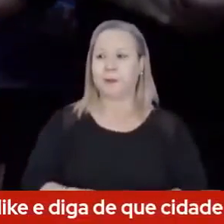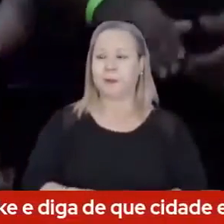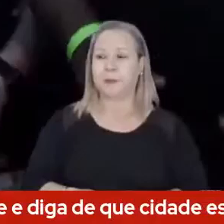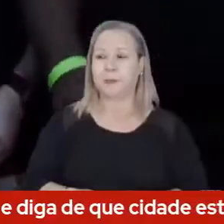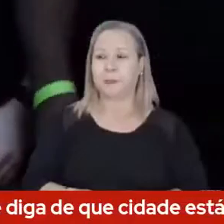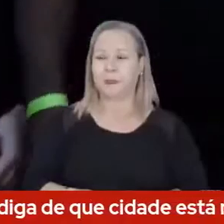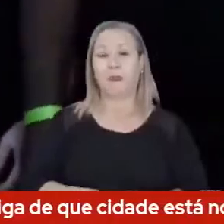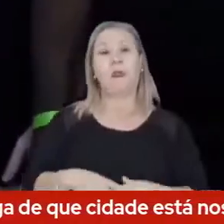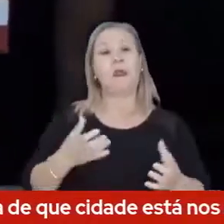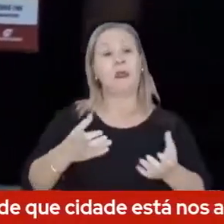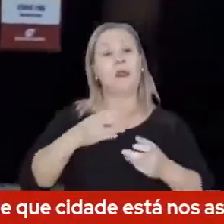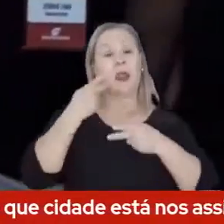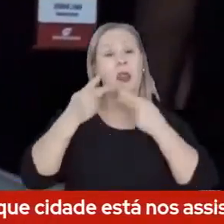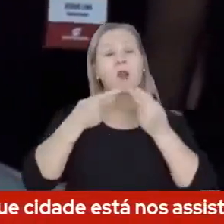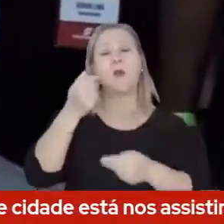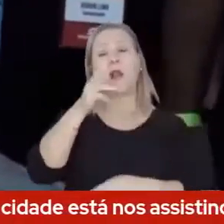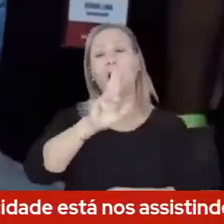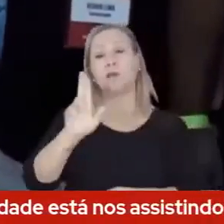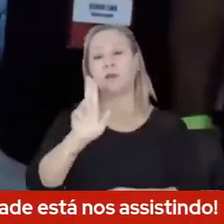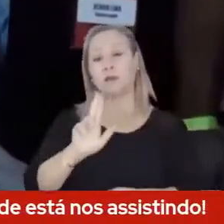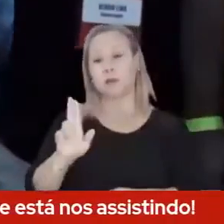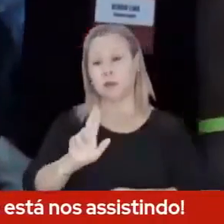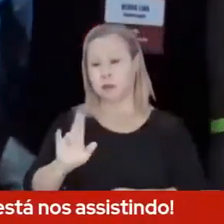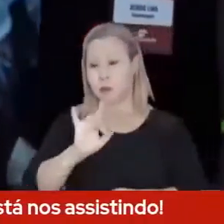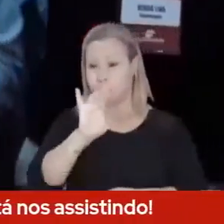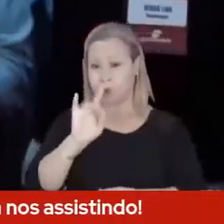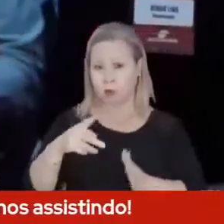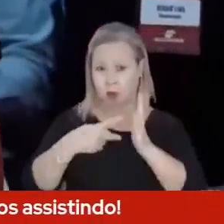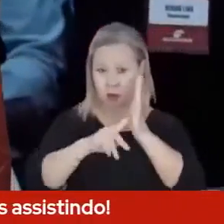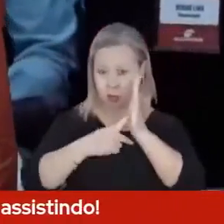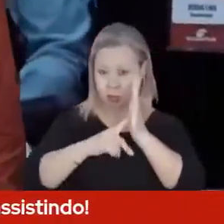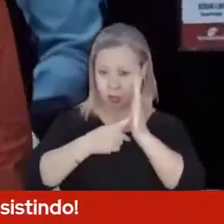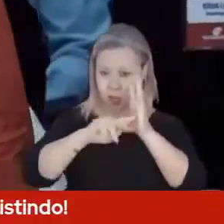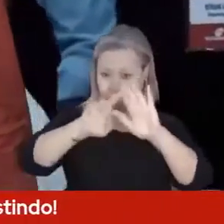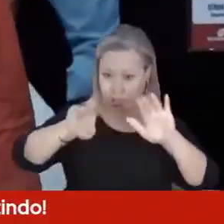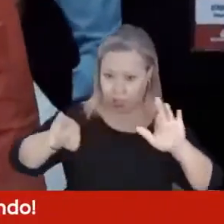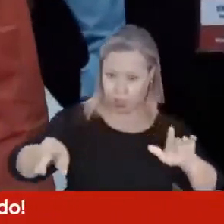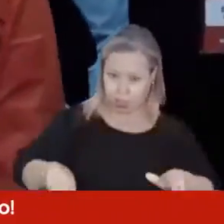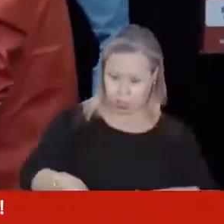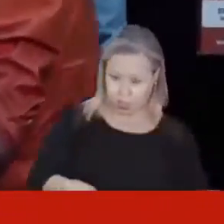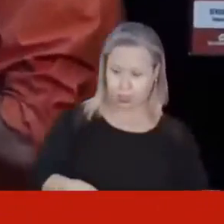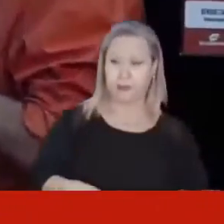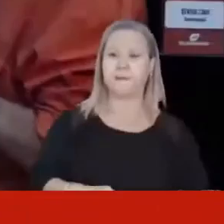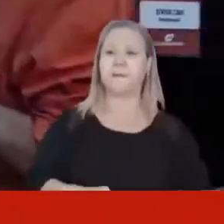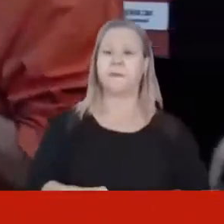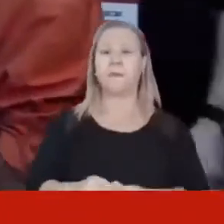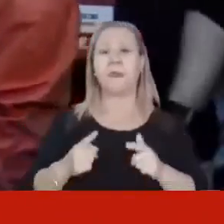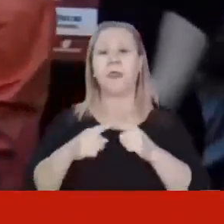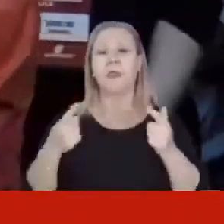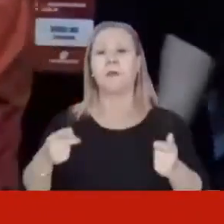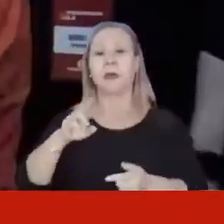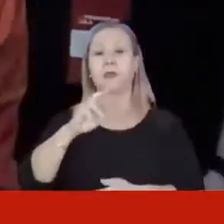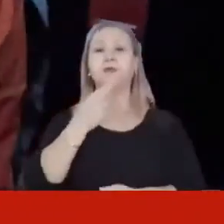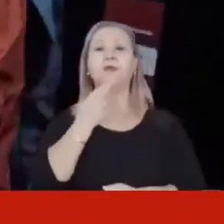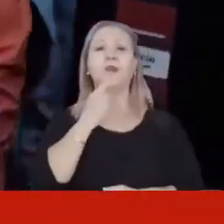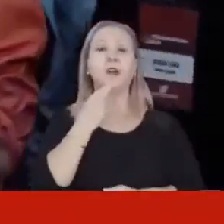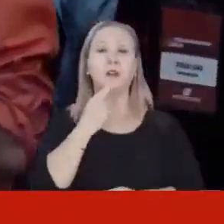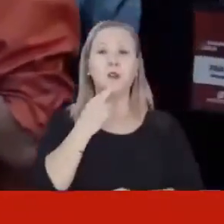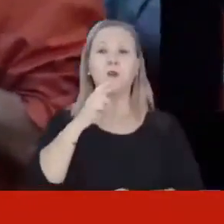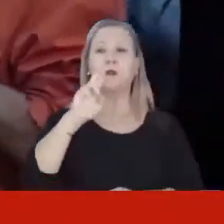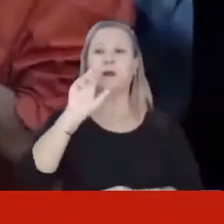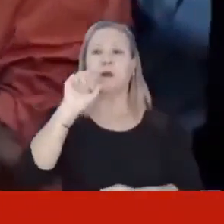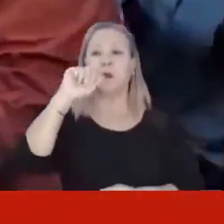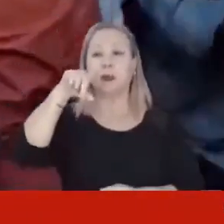alguns nomes, não só dos sindicalistas que estão aqui, do Miguel, do João Inocentini, mas do Randolfo Rodrigues. Obrigado, Randolfo, você está aqui